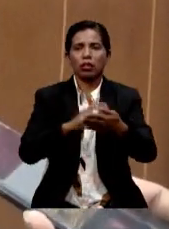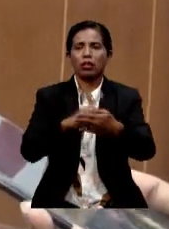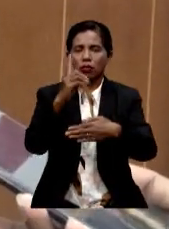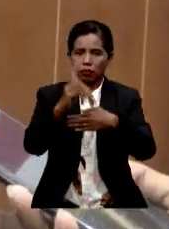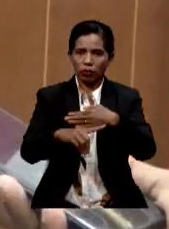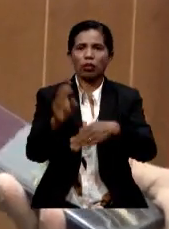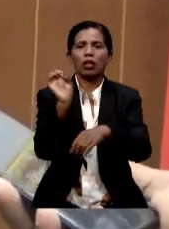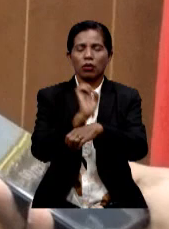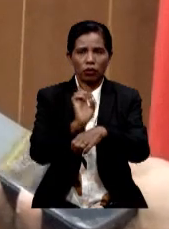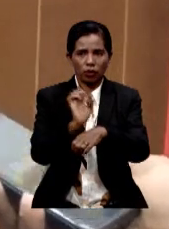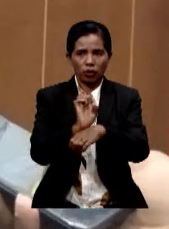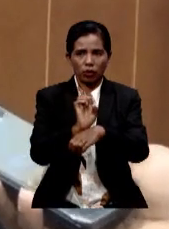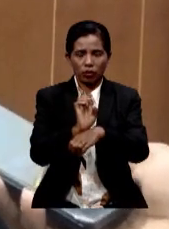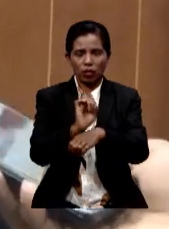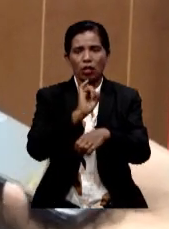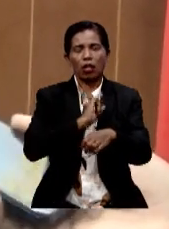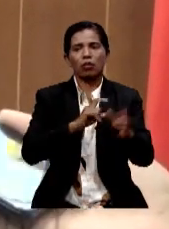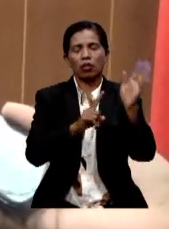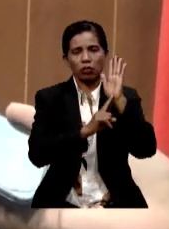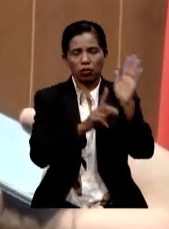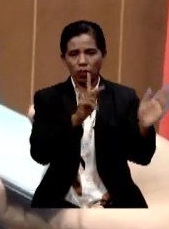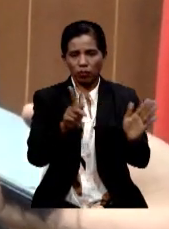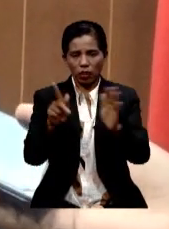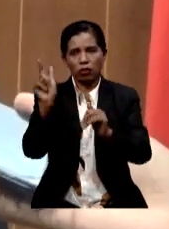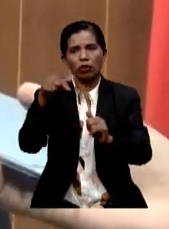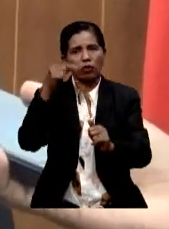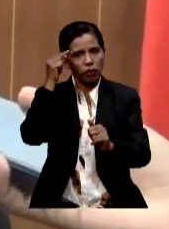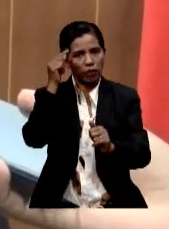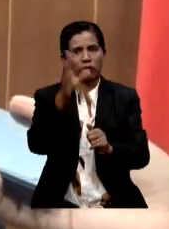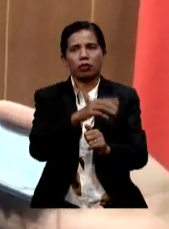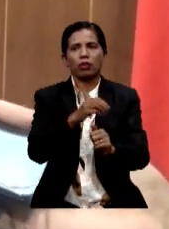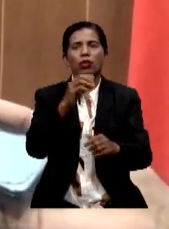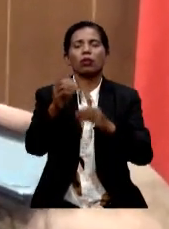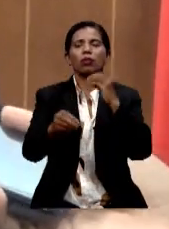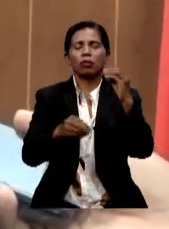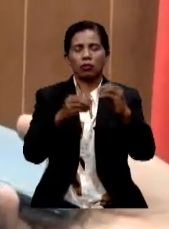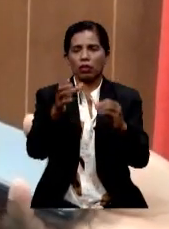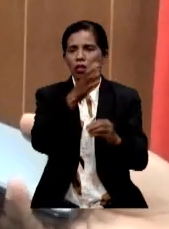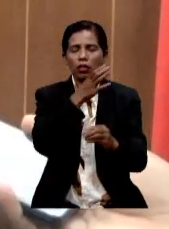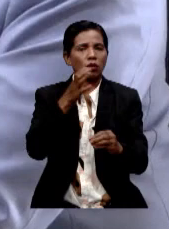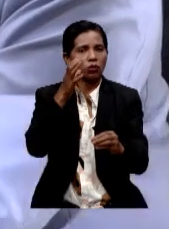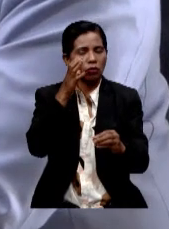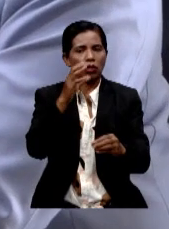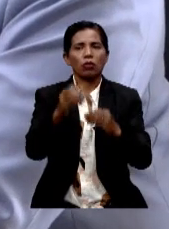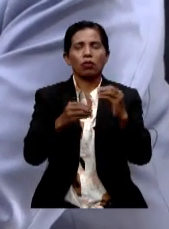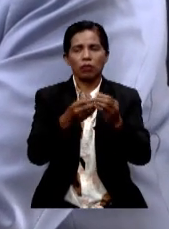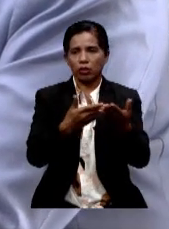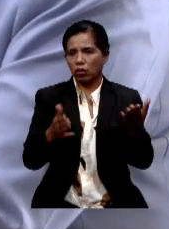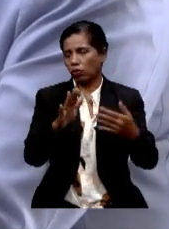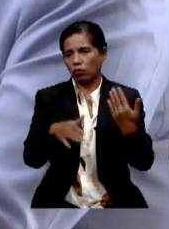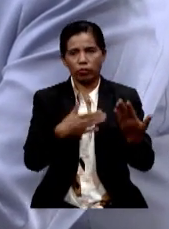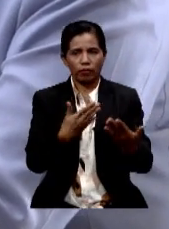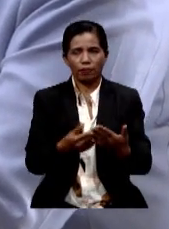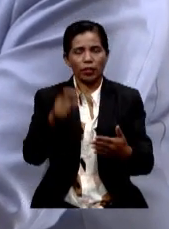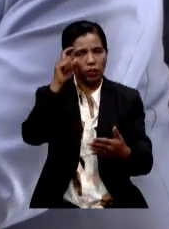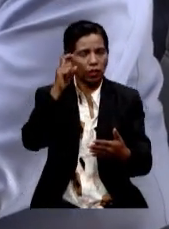econômico, ao voo até no plano governo no dia, Conabá Agricultura, Conabá você nem. Xanana ao governador